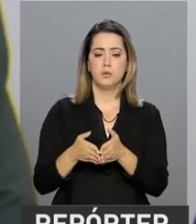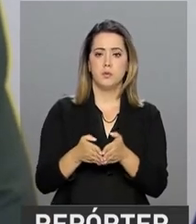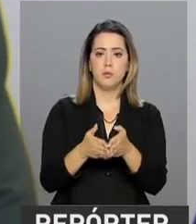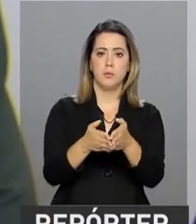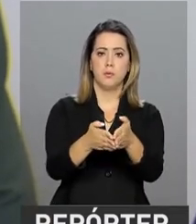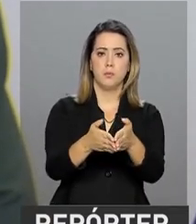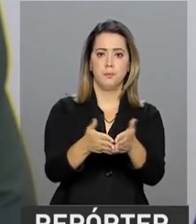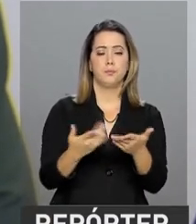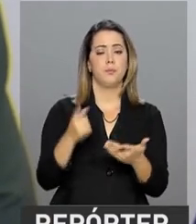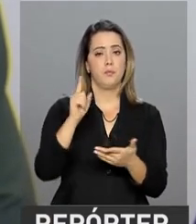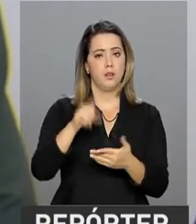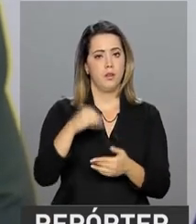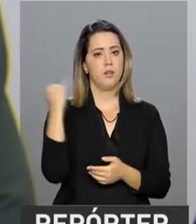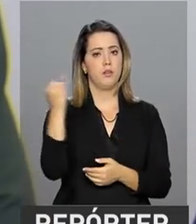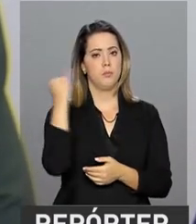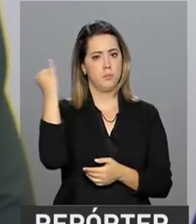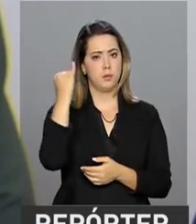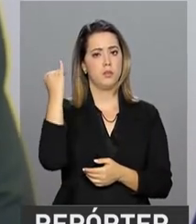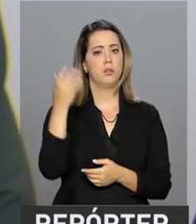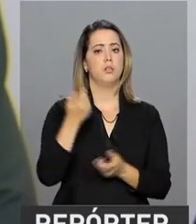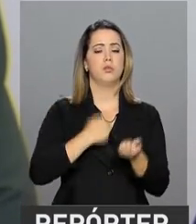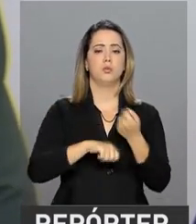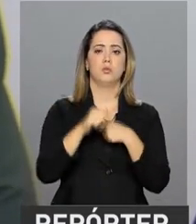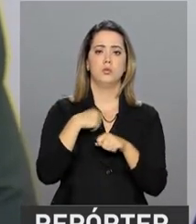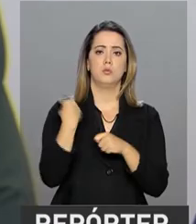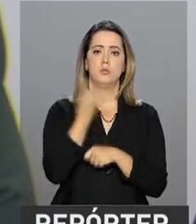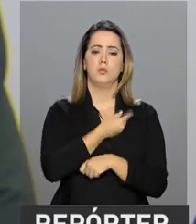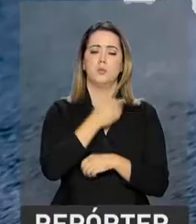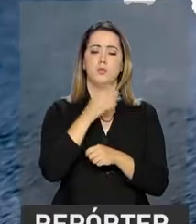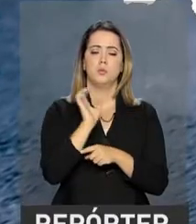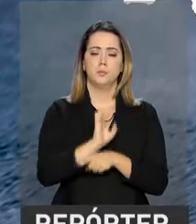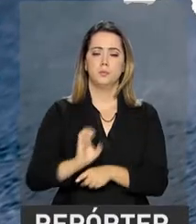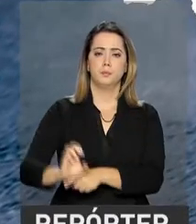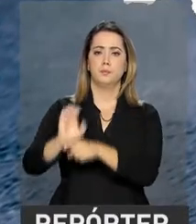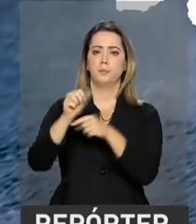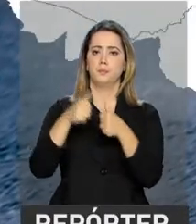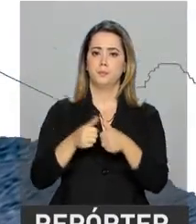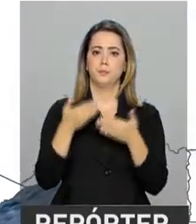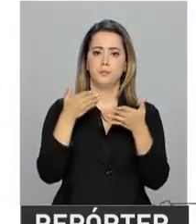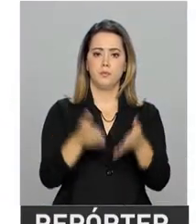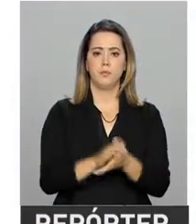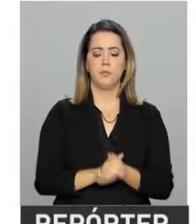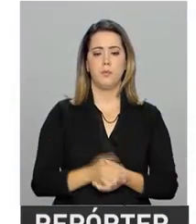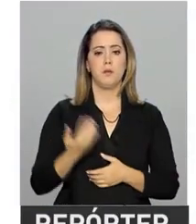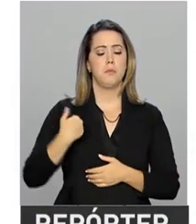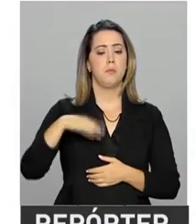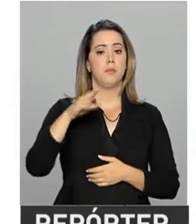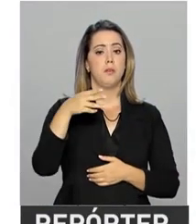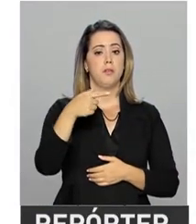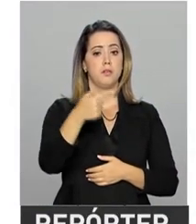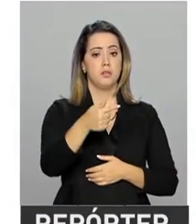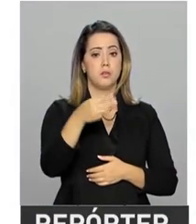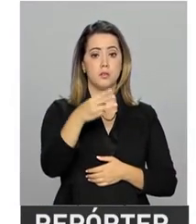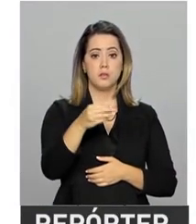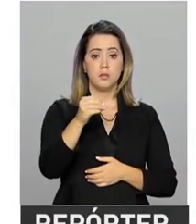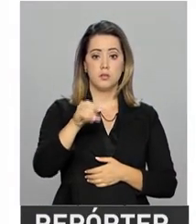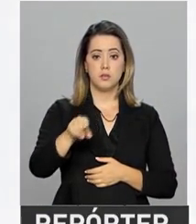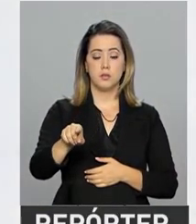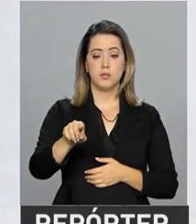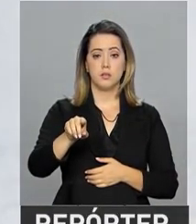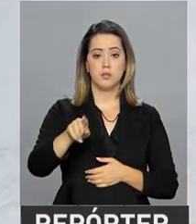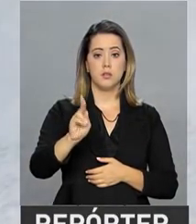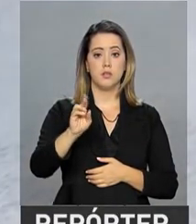coisa muito importante economicamente para o país para o nosso estado estão naquela região são 730 quilômetros de estrada da divisa